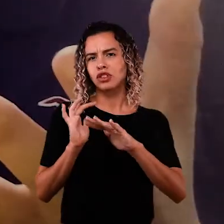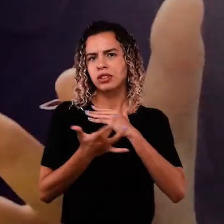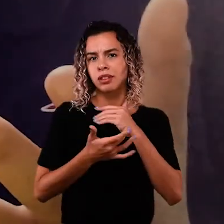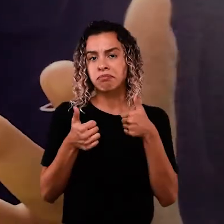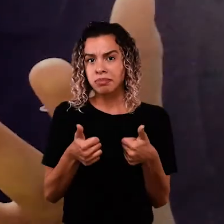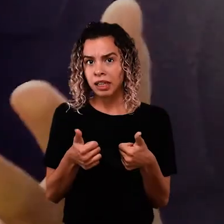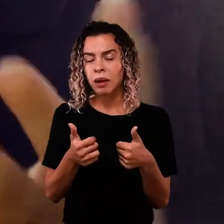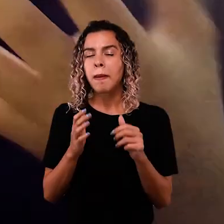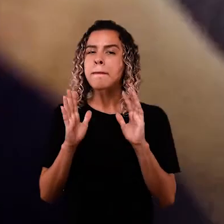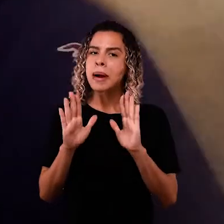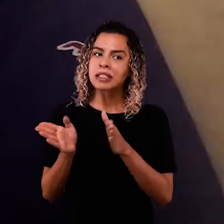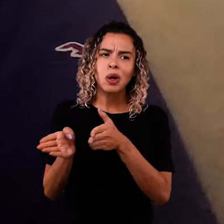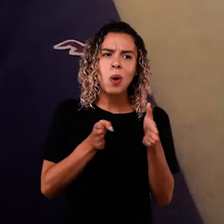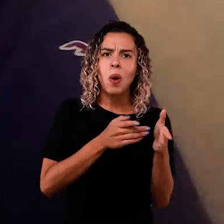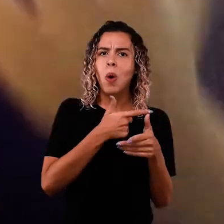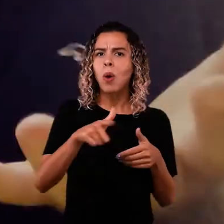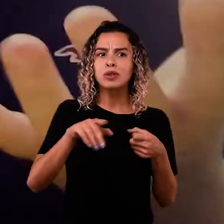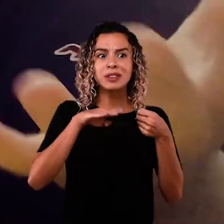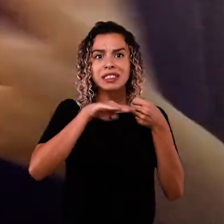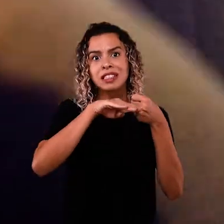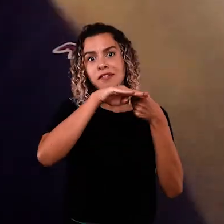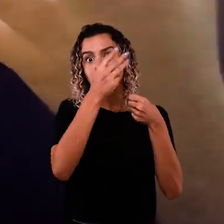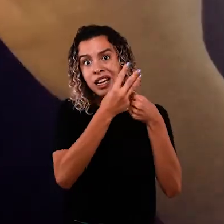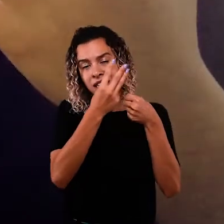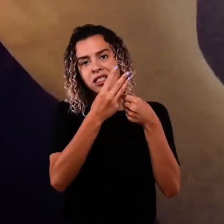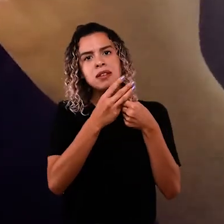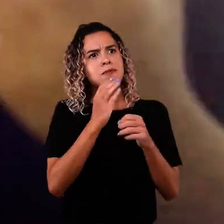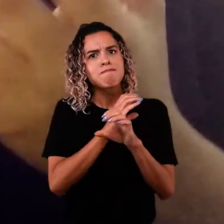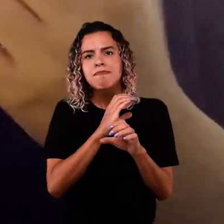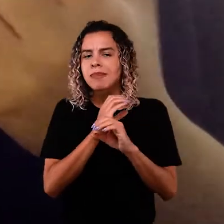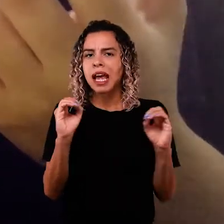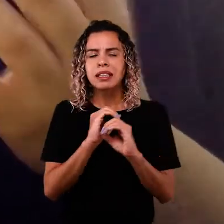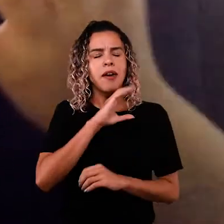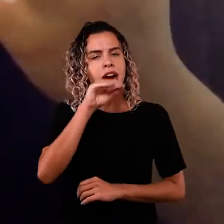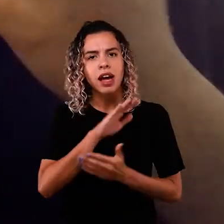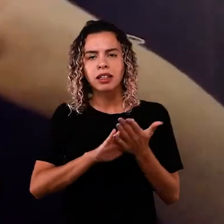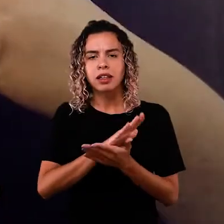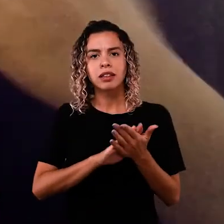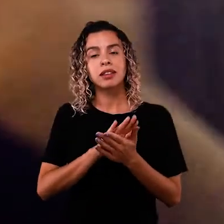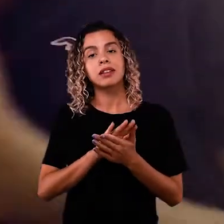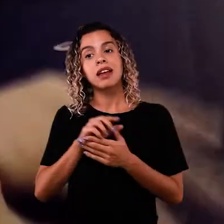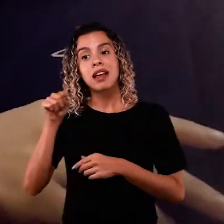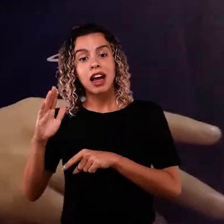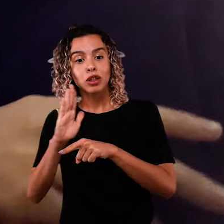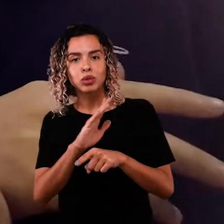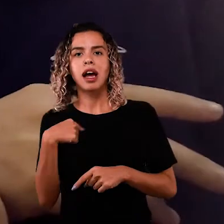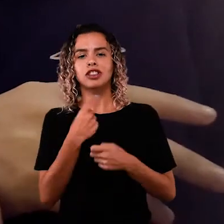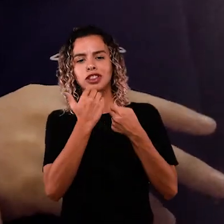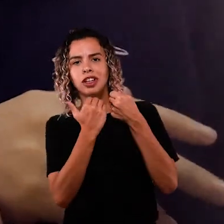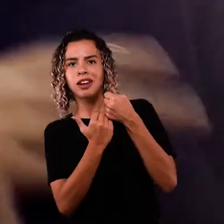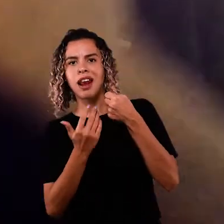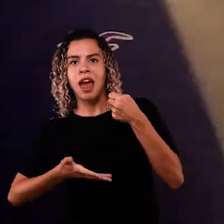muito bem nas redes sociais. Mas tem outros severos que não são comunicativos. Então, com a ajuda dele e da gente, que é de